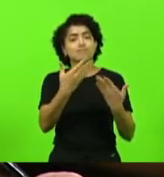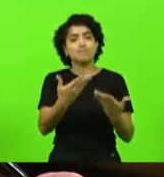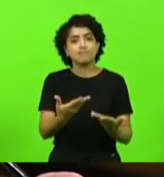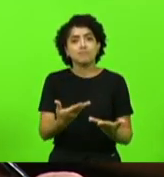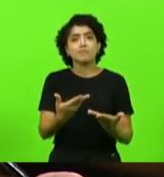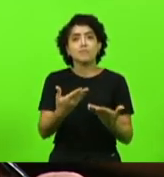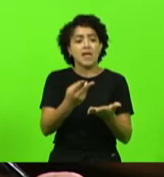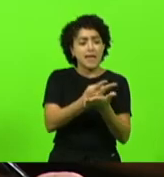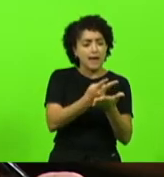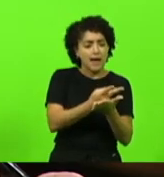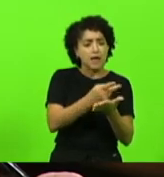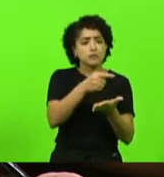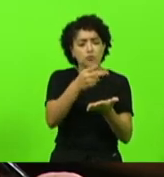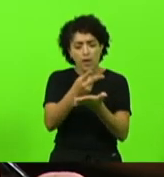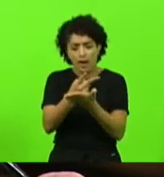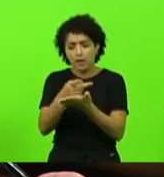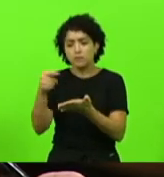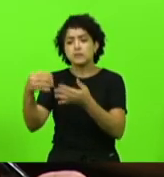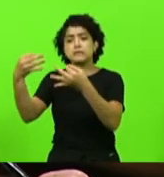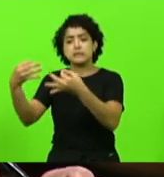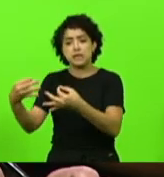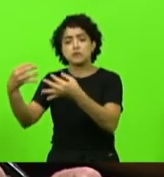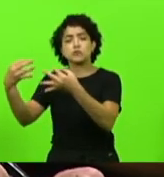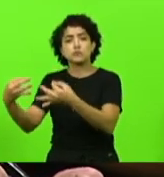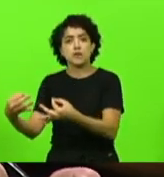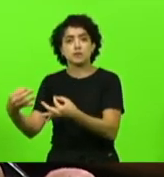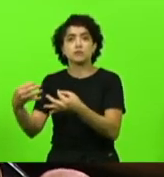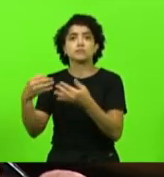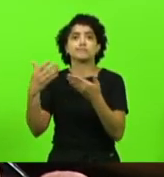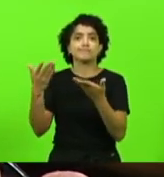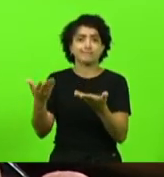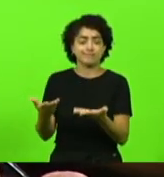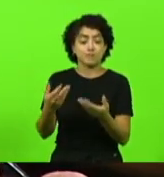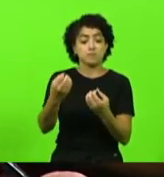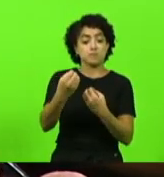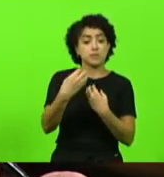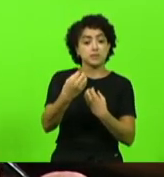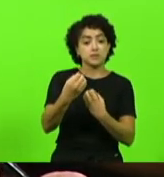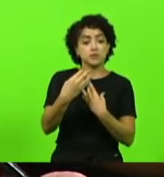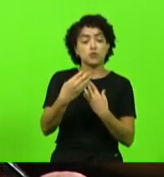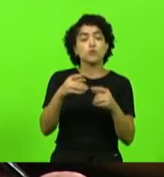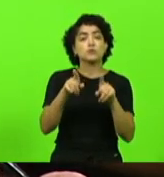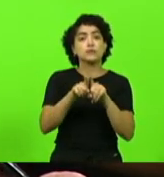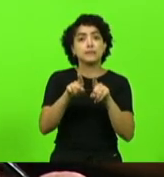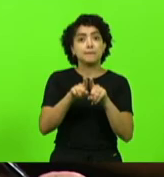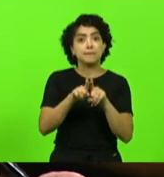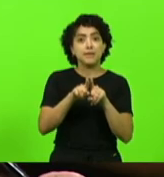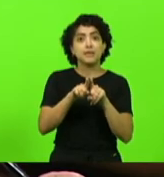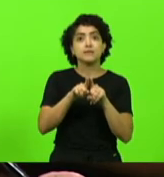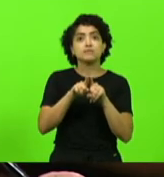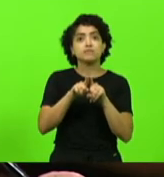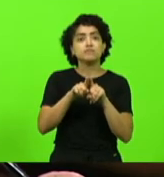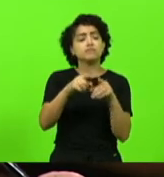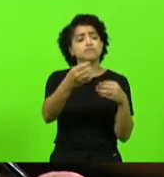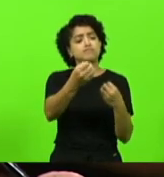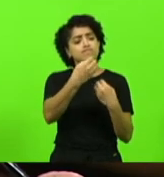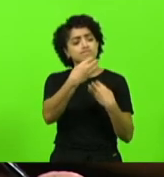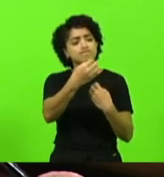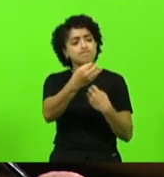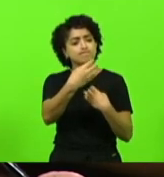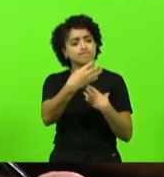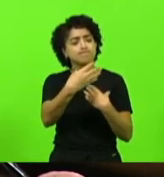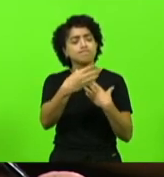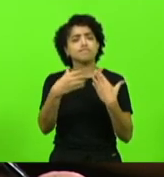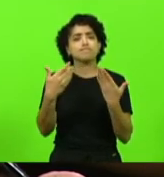errado de errado e o certo de certo. Foi porque ela também me deu uma lição de que nós não